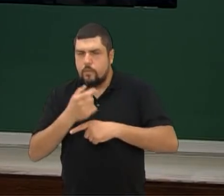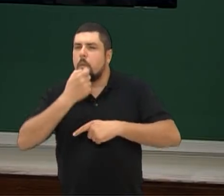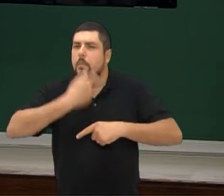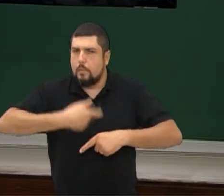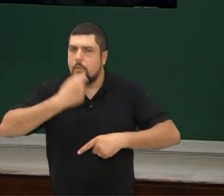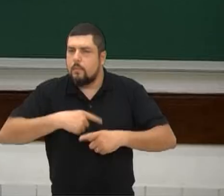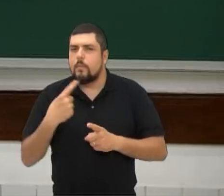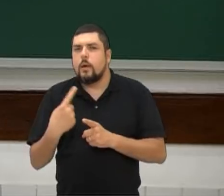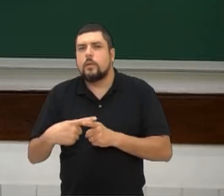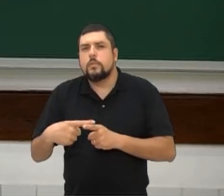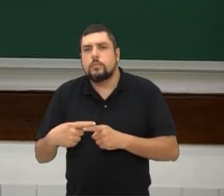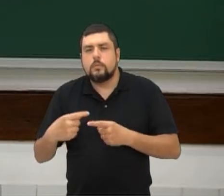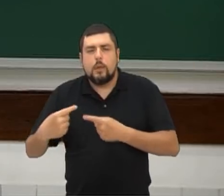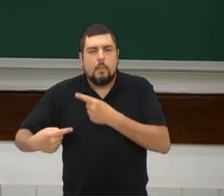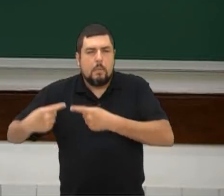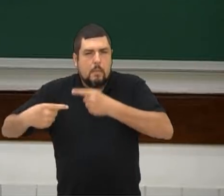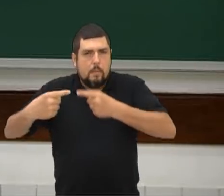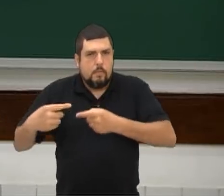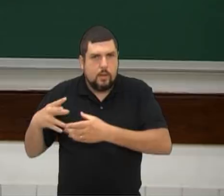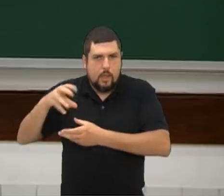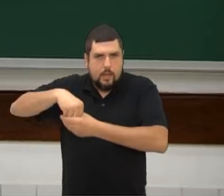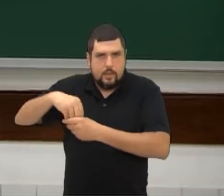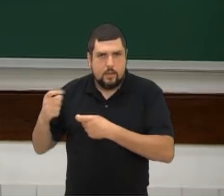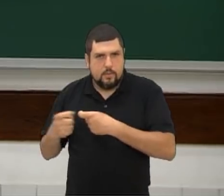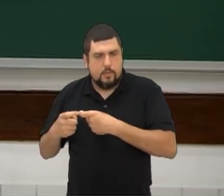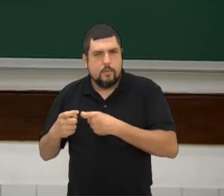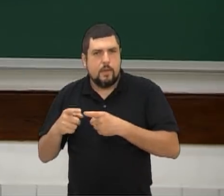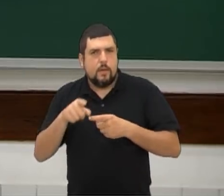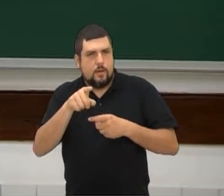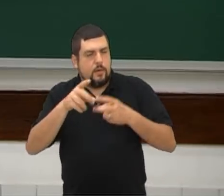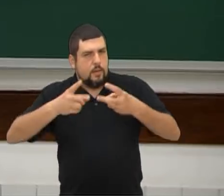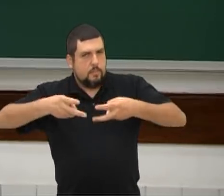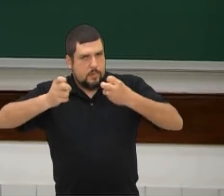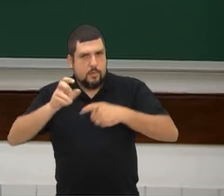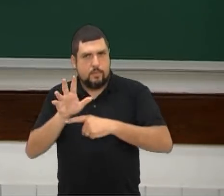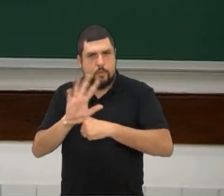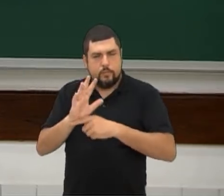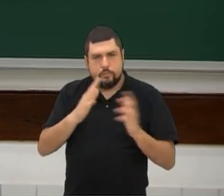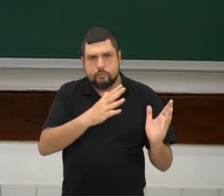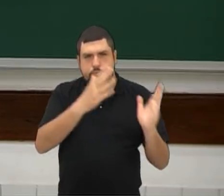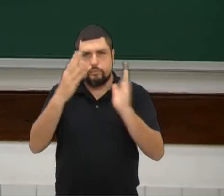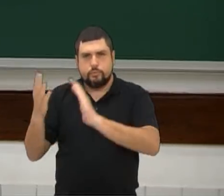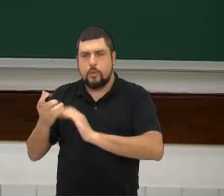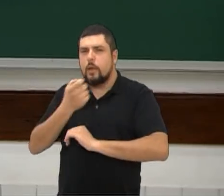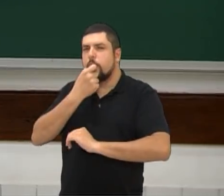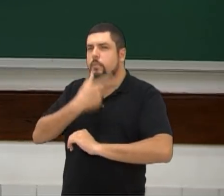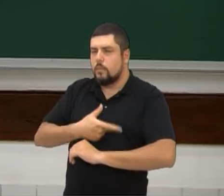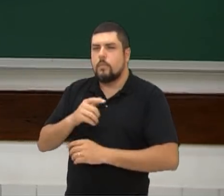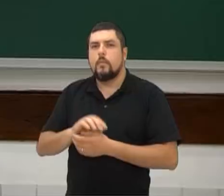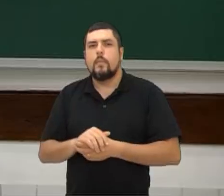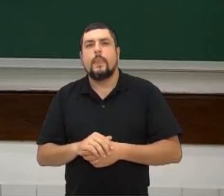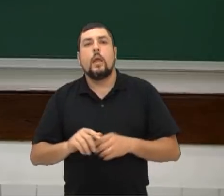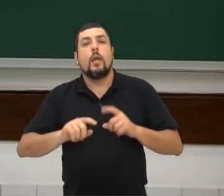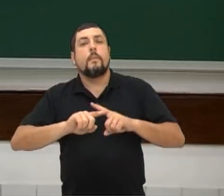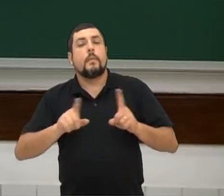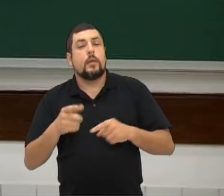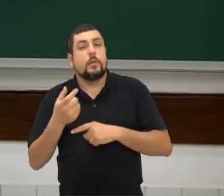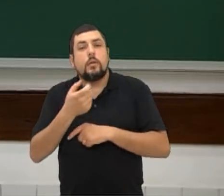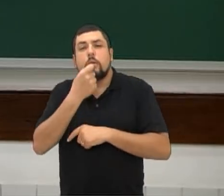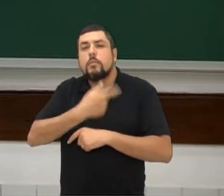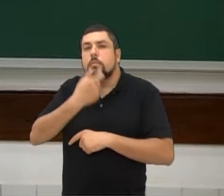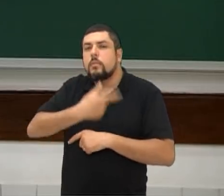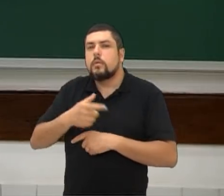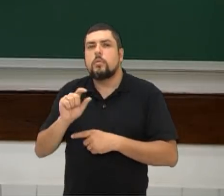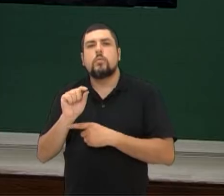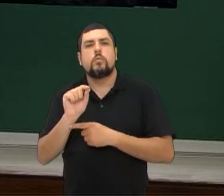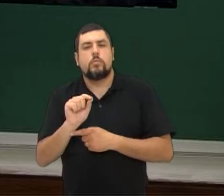acontece no consultório médico, a gente já pôde perceber que o filme trata-se de uma comédia. Mas mesmo sendo comédia, ele faz